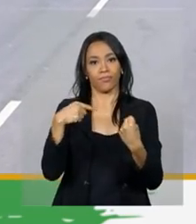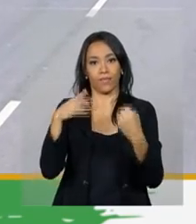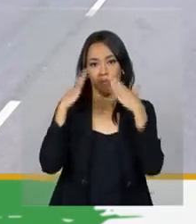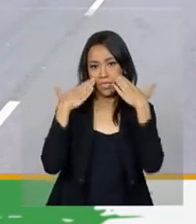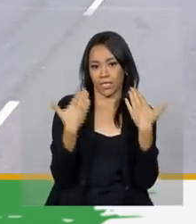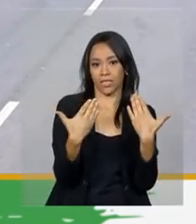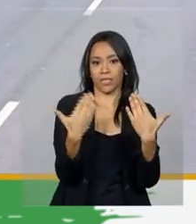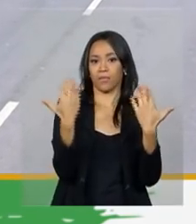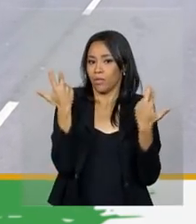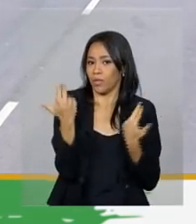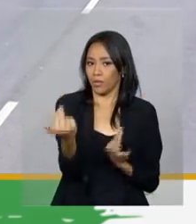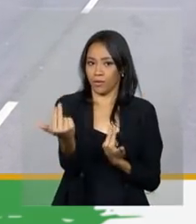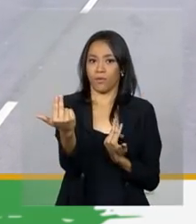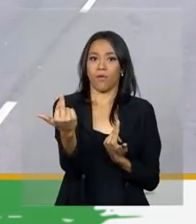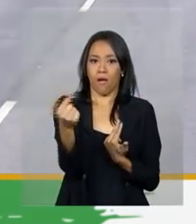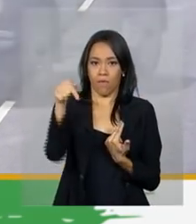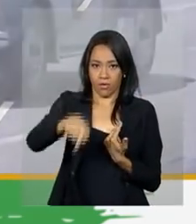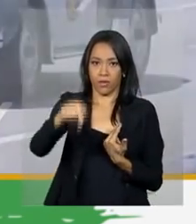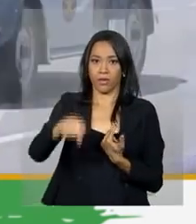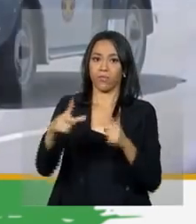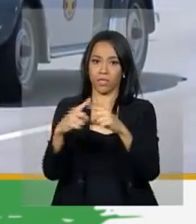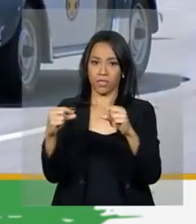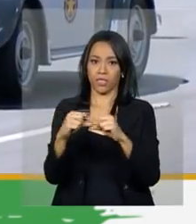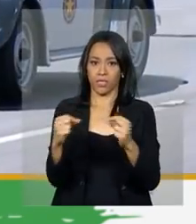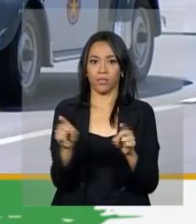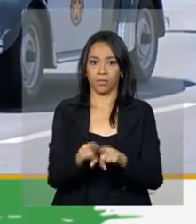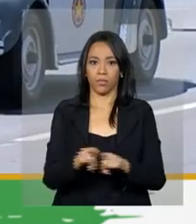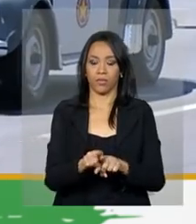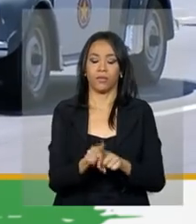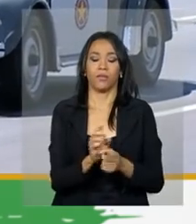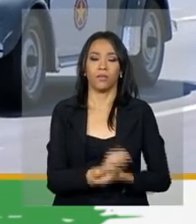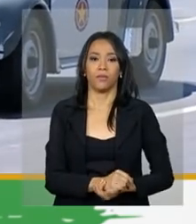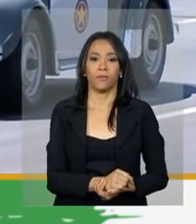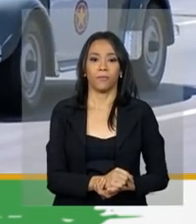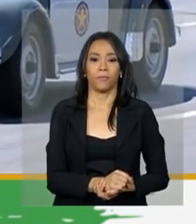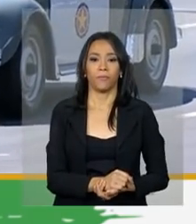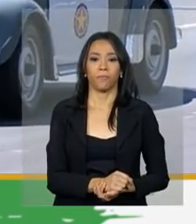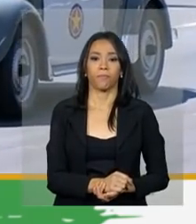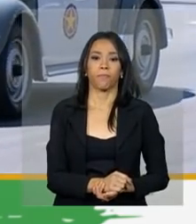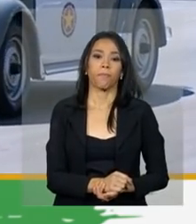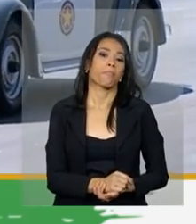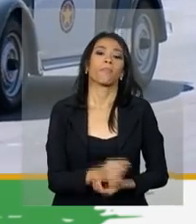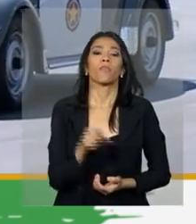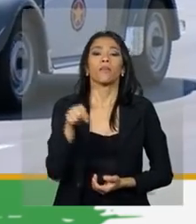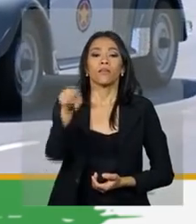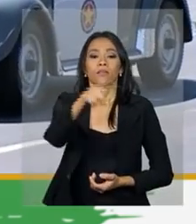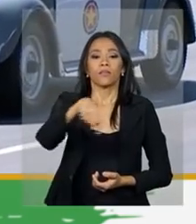à semelhança do que nós tivemos aqui em Brasília. As viaturas